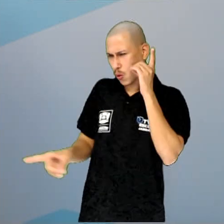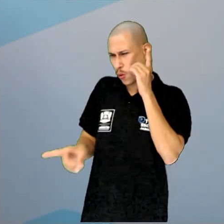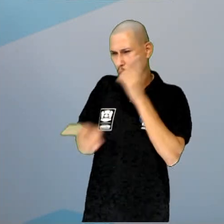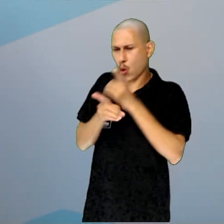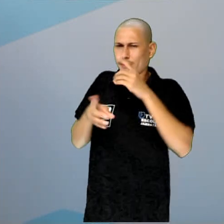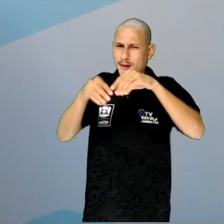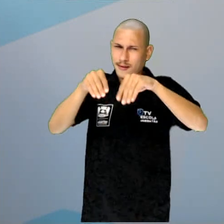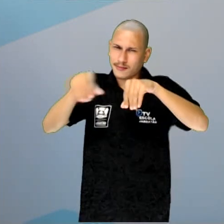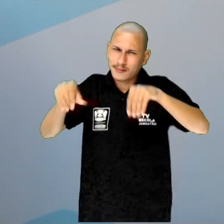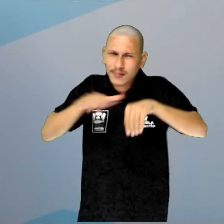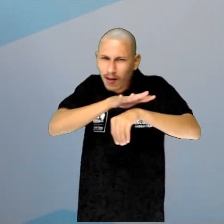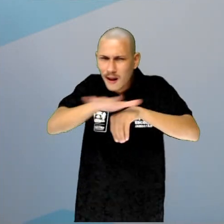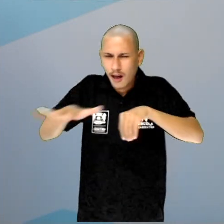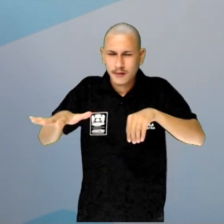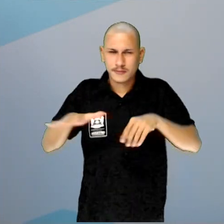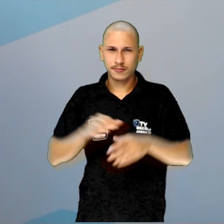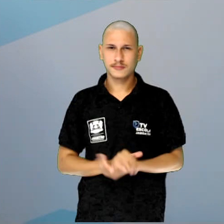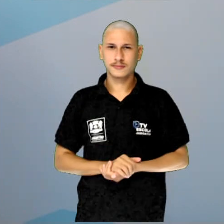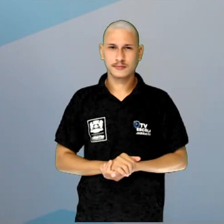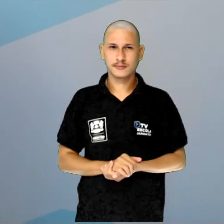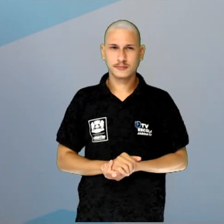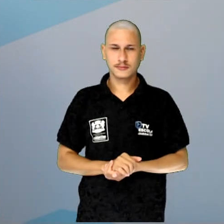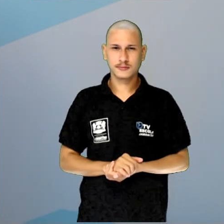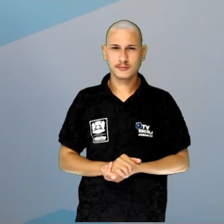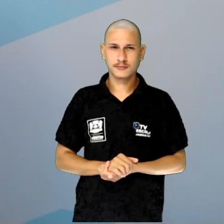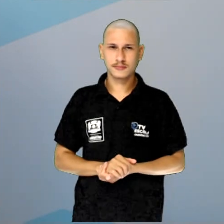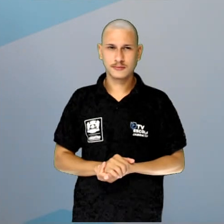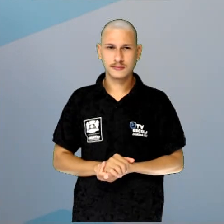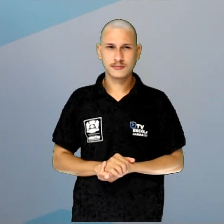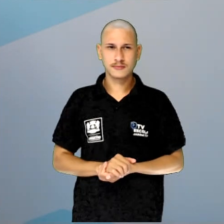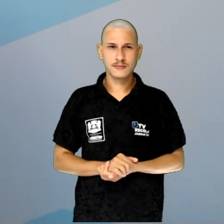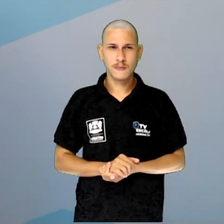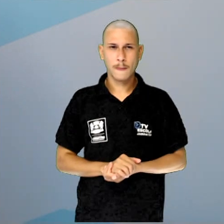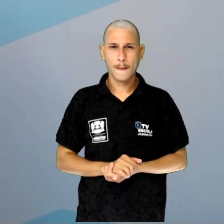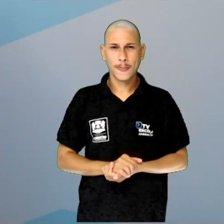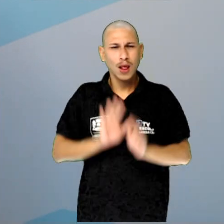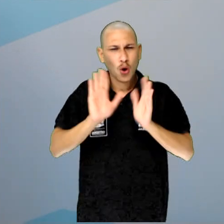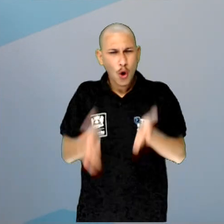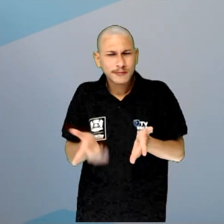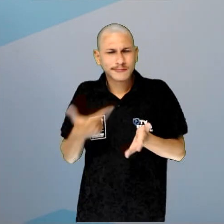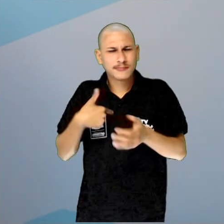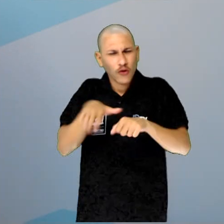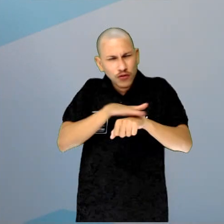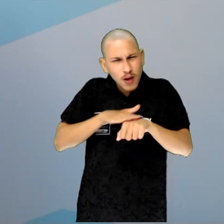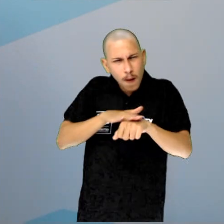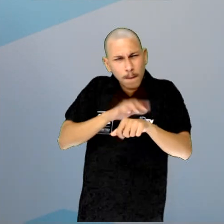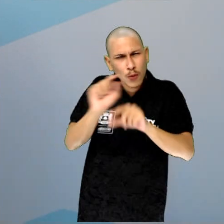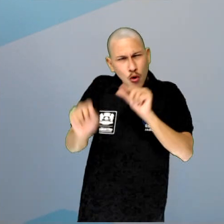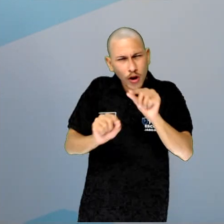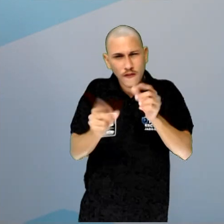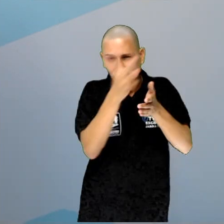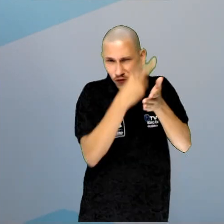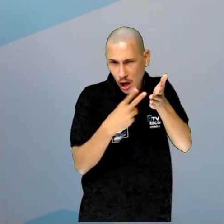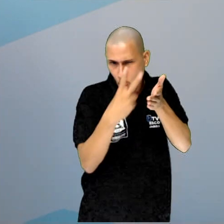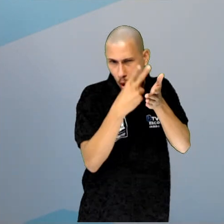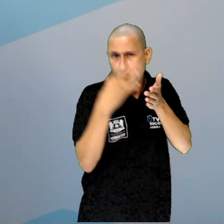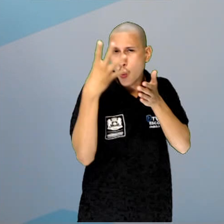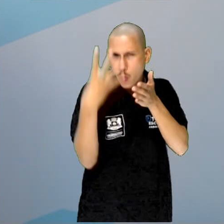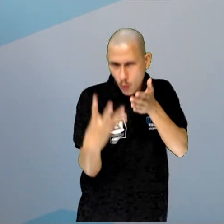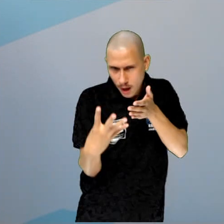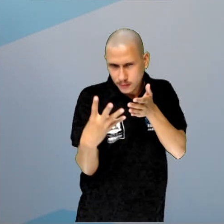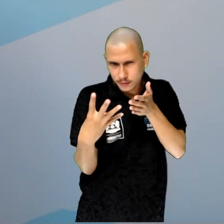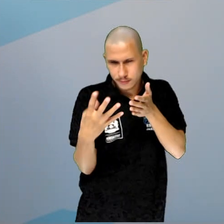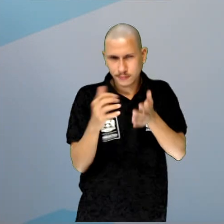terrenos. Ok? Então vamos lá, né? Vamos falar um pouco sobre os quadriláteros, tá? Os quadriláteros